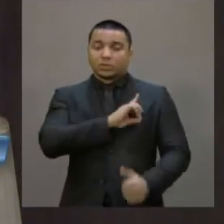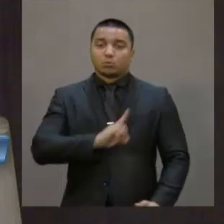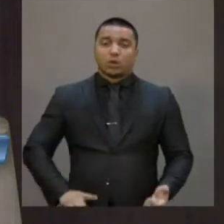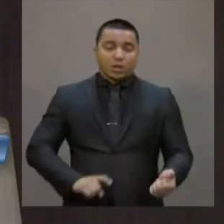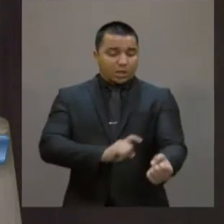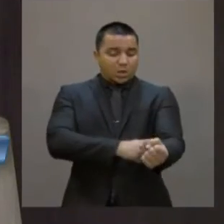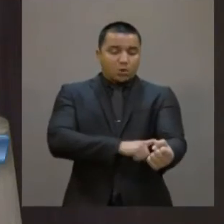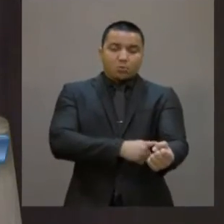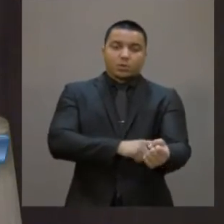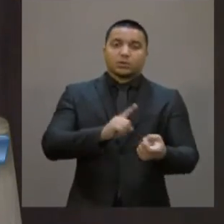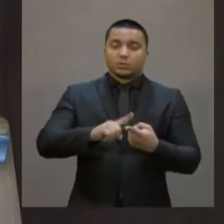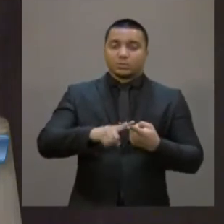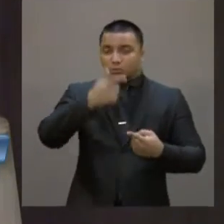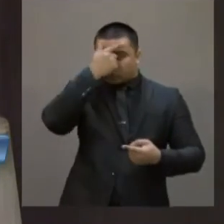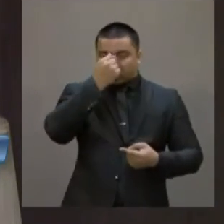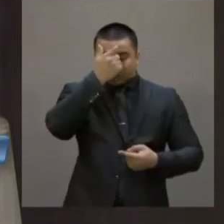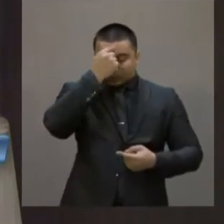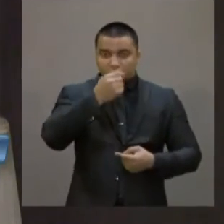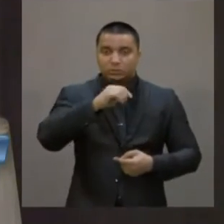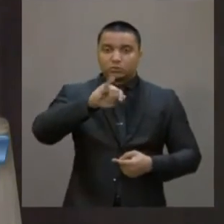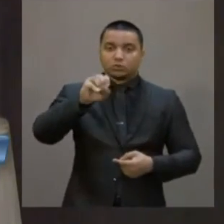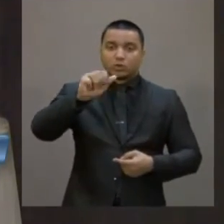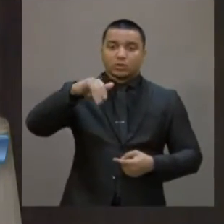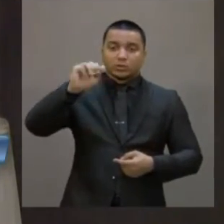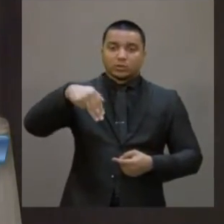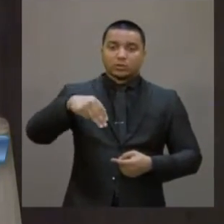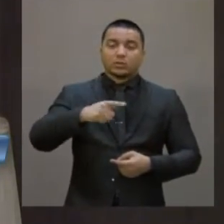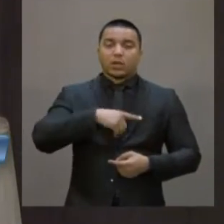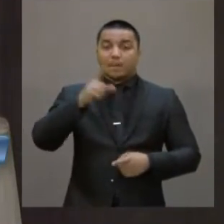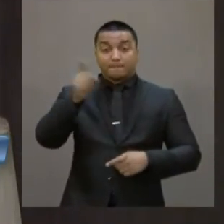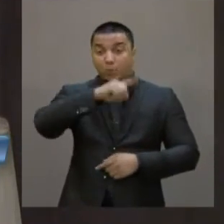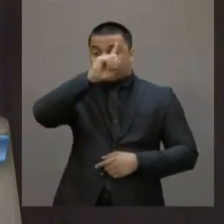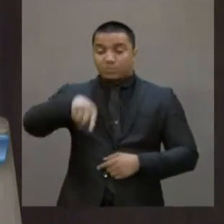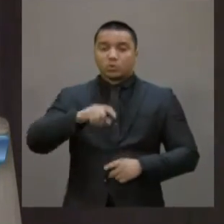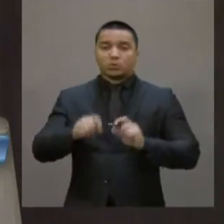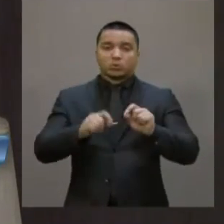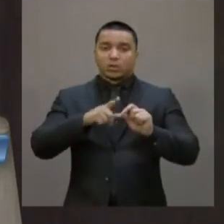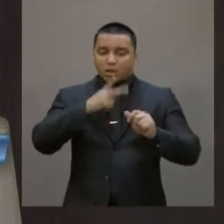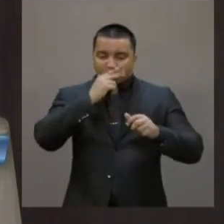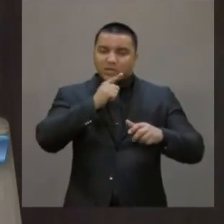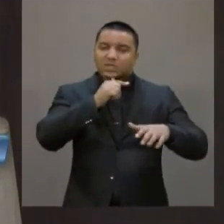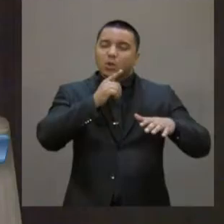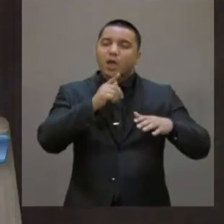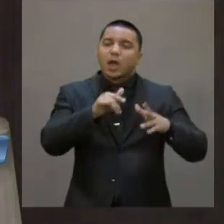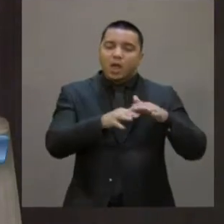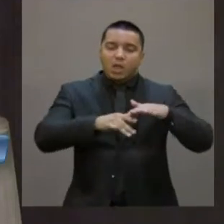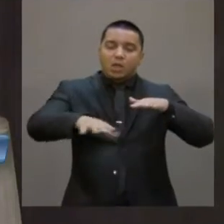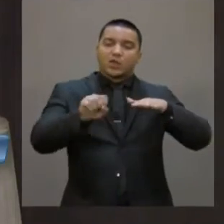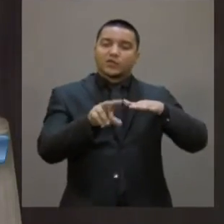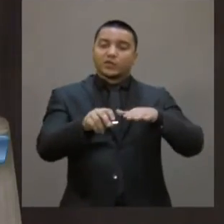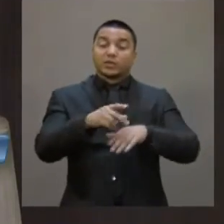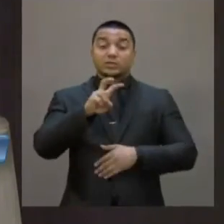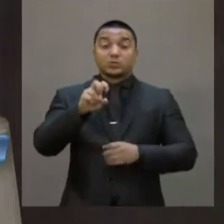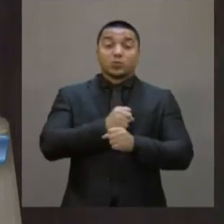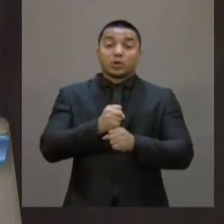deputado Joaquim, né? A lei Zé Maria do Tomé, que proíbe a pulverização aérea. Se você olha todo o processo de tramitação de mais de 5